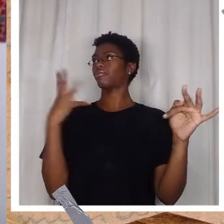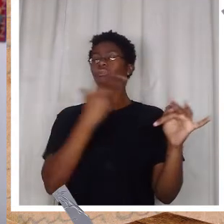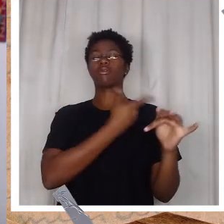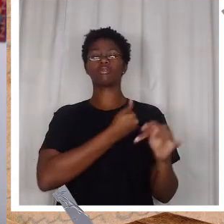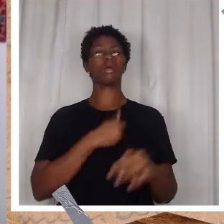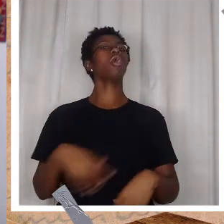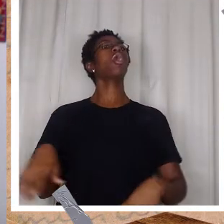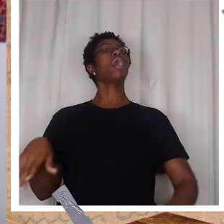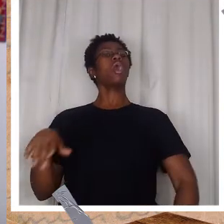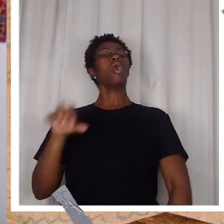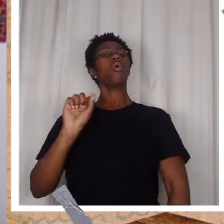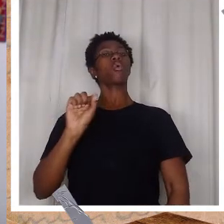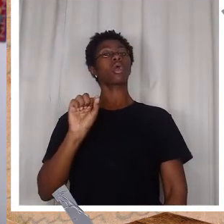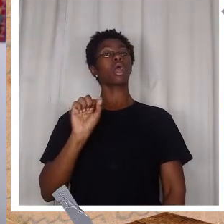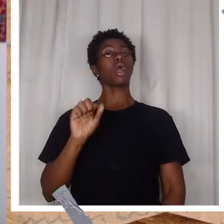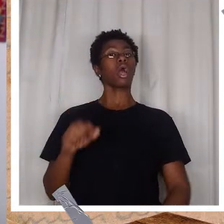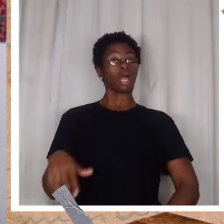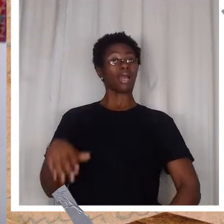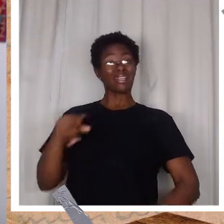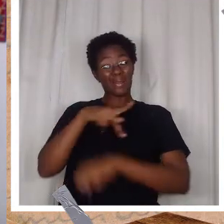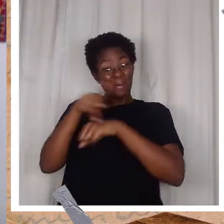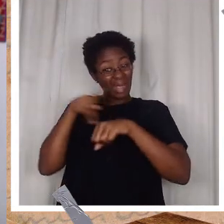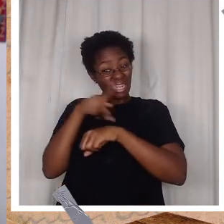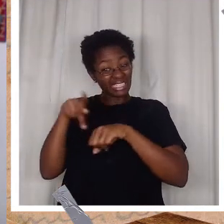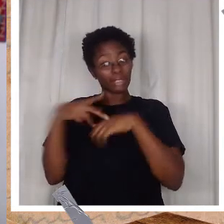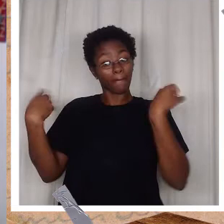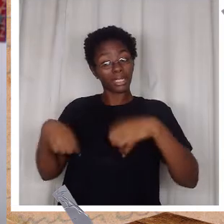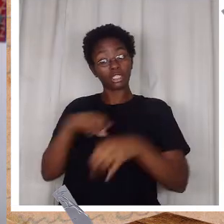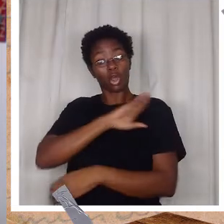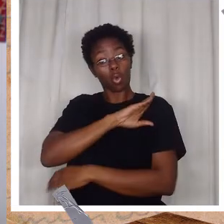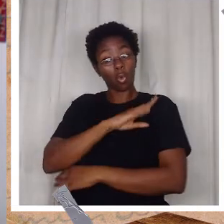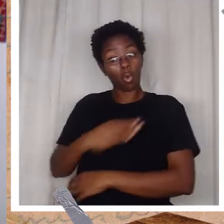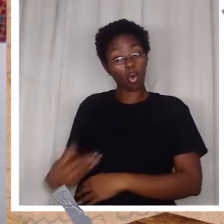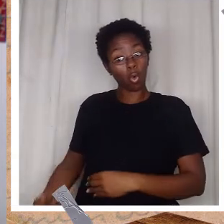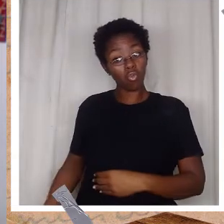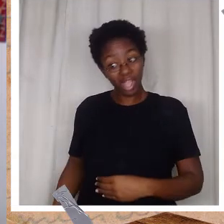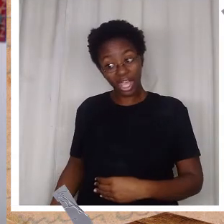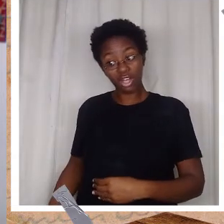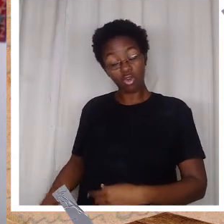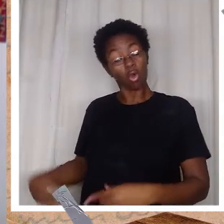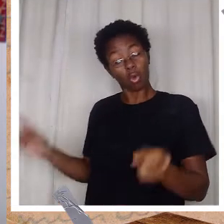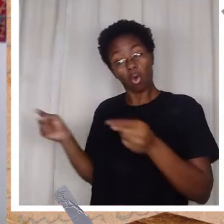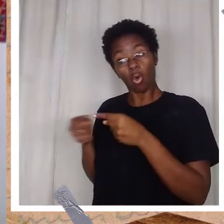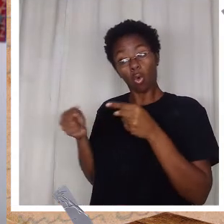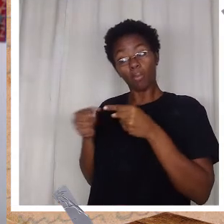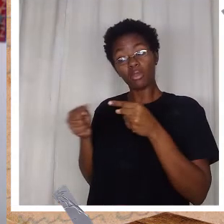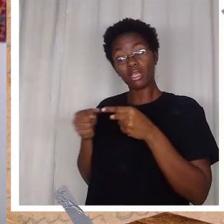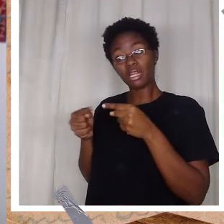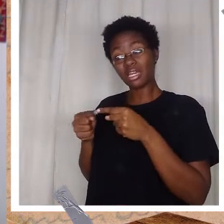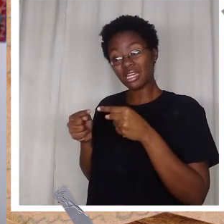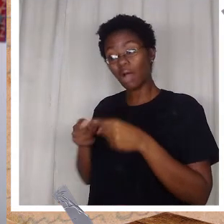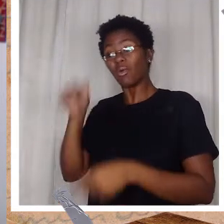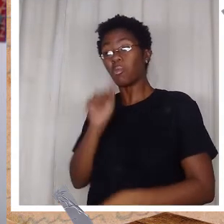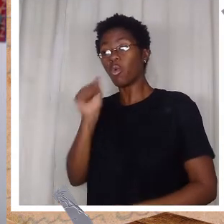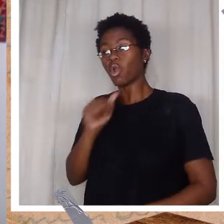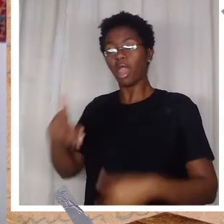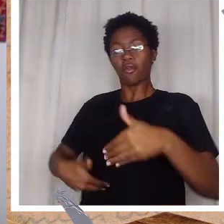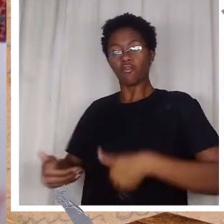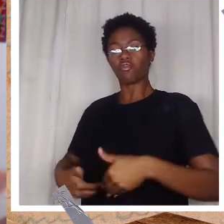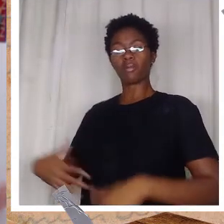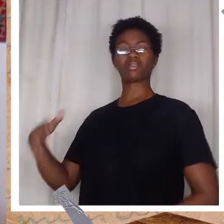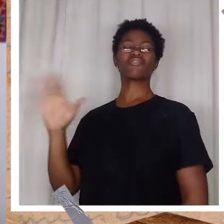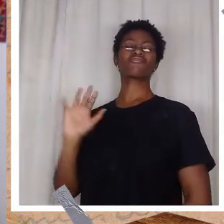ser dirigido por alguém que passou fome, de preferência mulher. Ela consegue antecipar duas